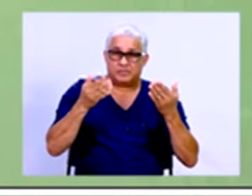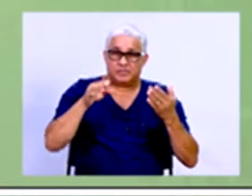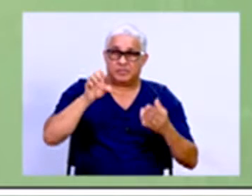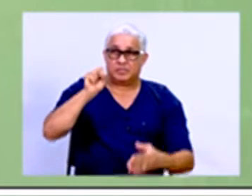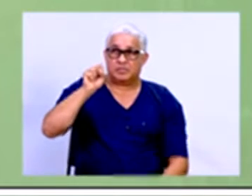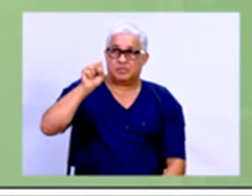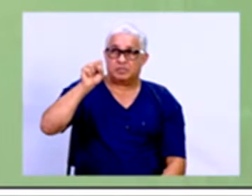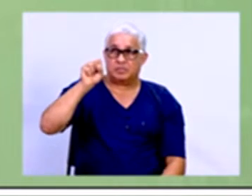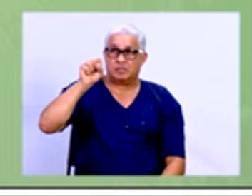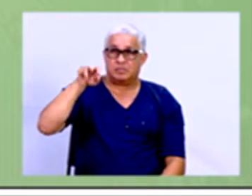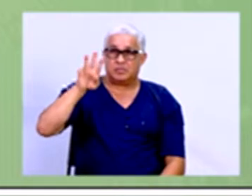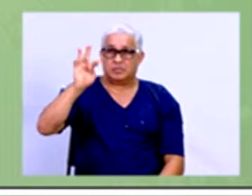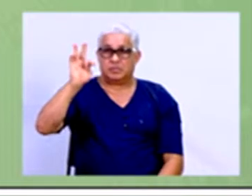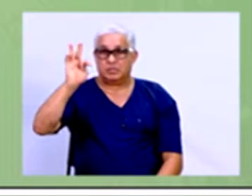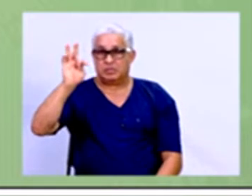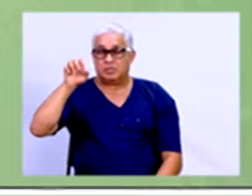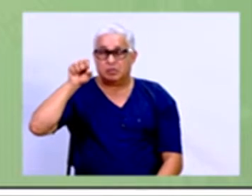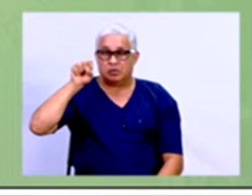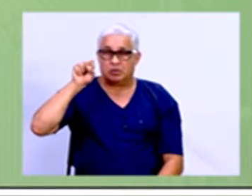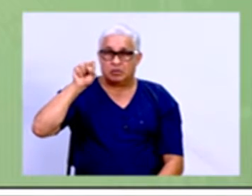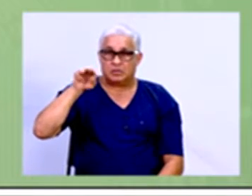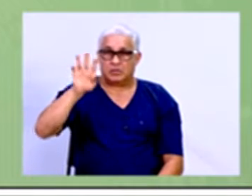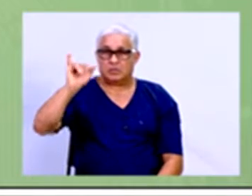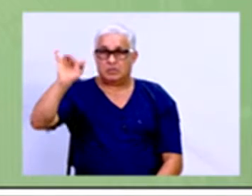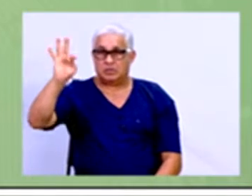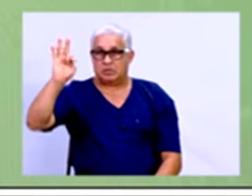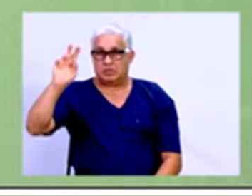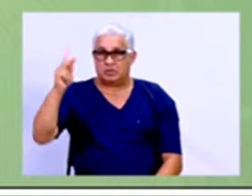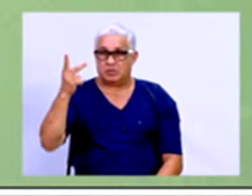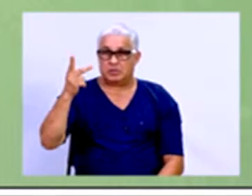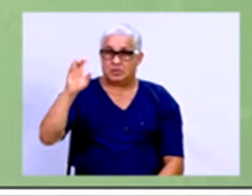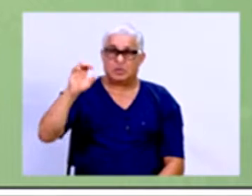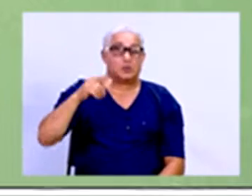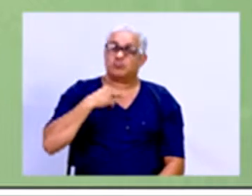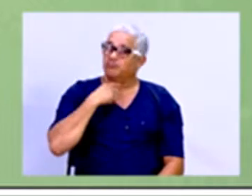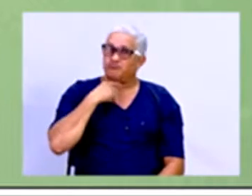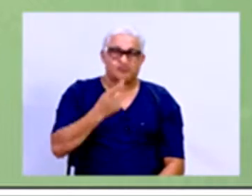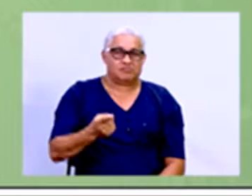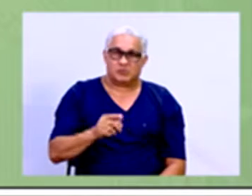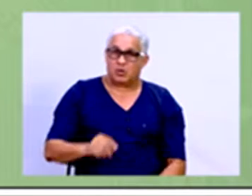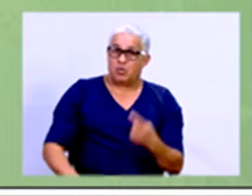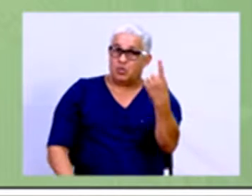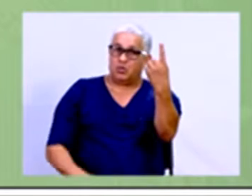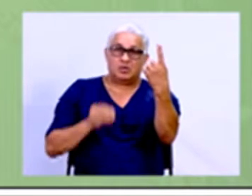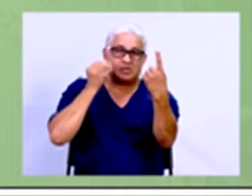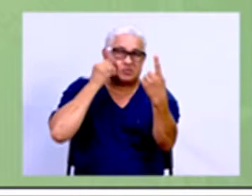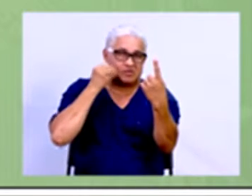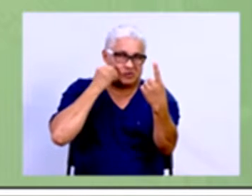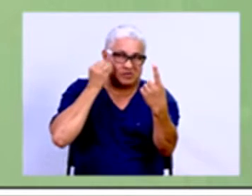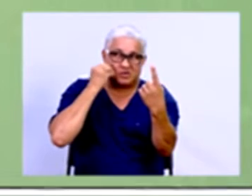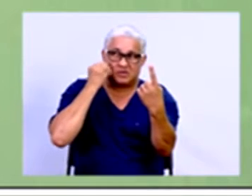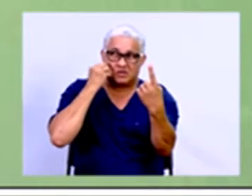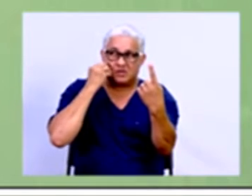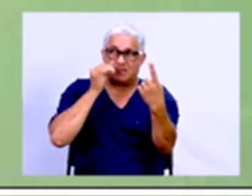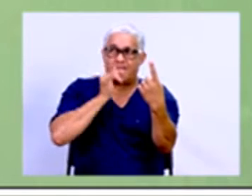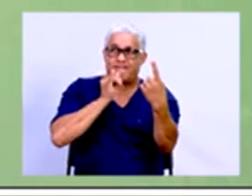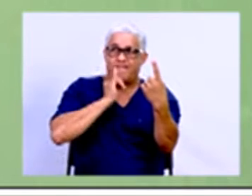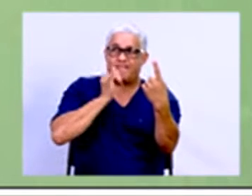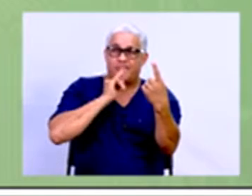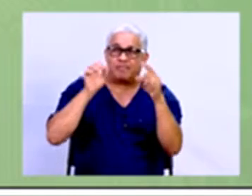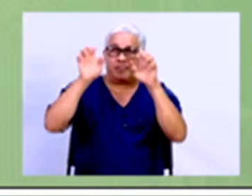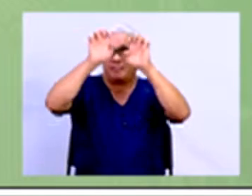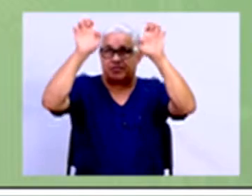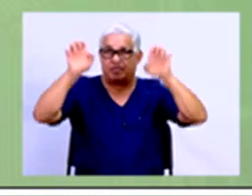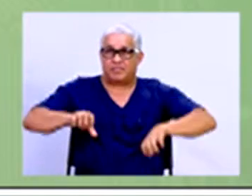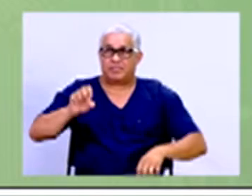gente pode fazer apenas um teste, né? E para cada teste a gente tem uma condição a ser verificada. Então, por exemplo, a estrutura do